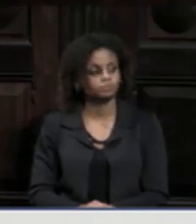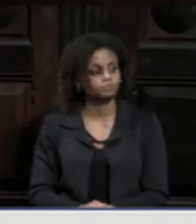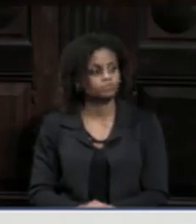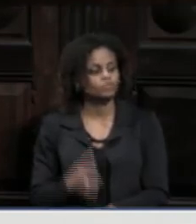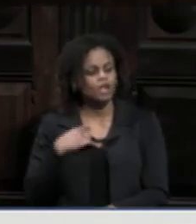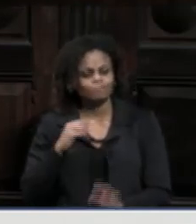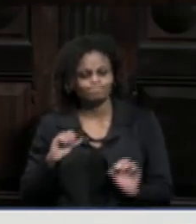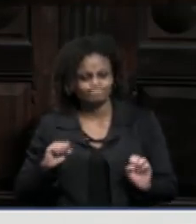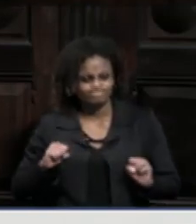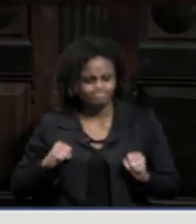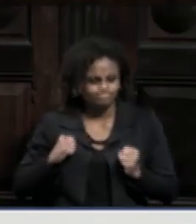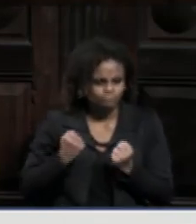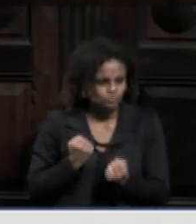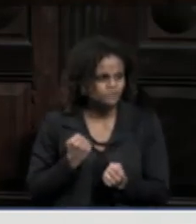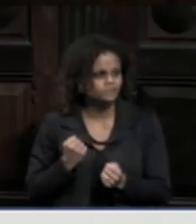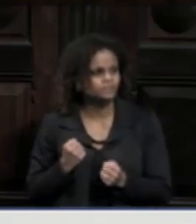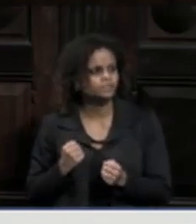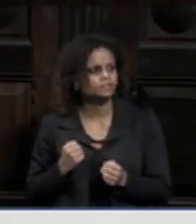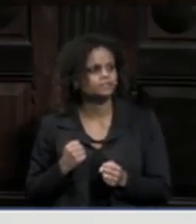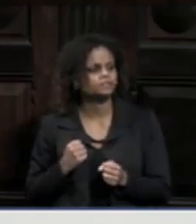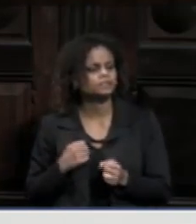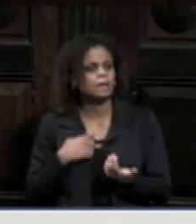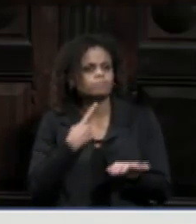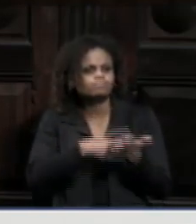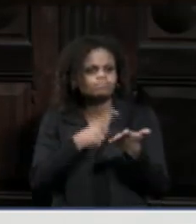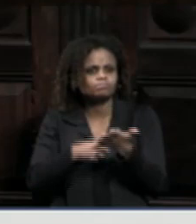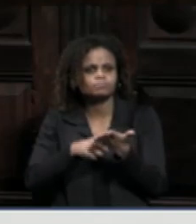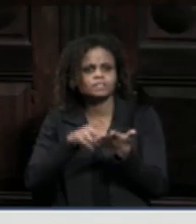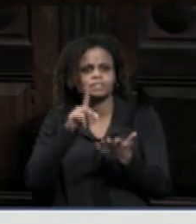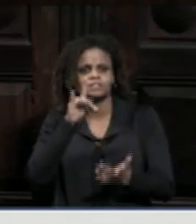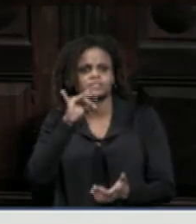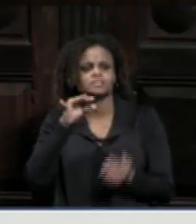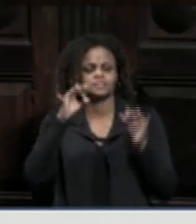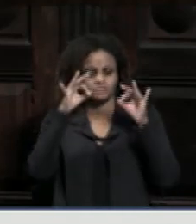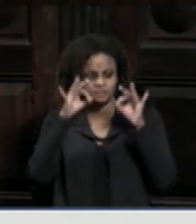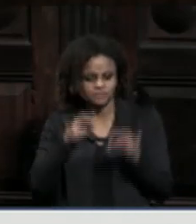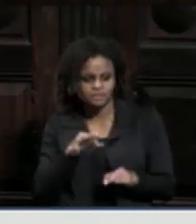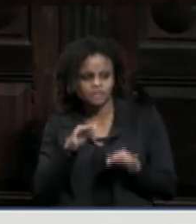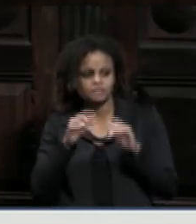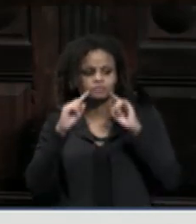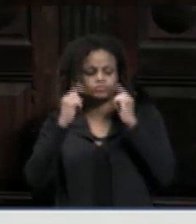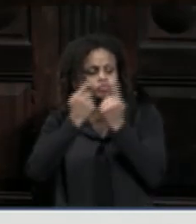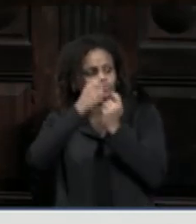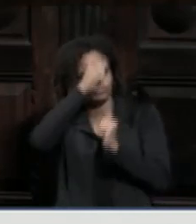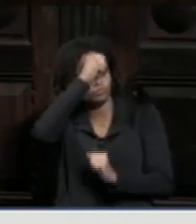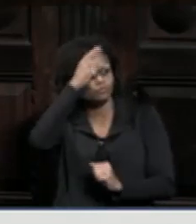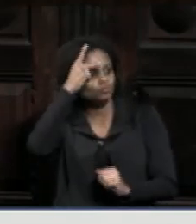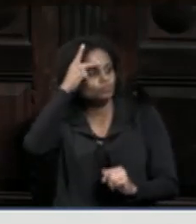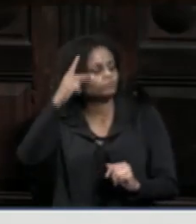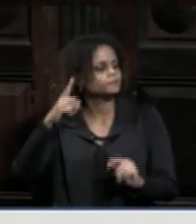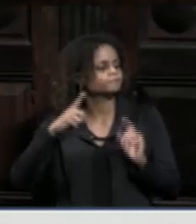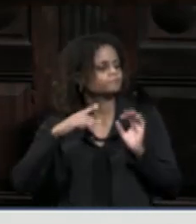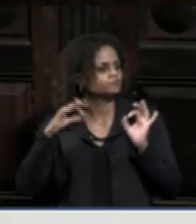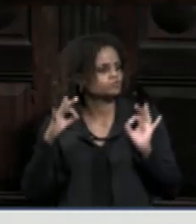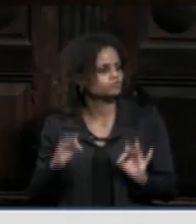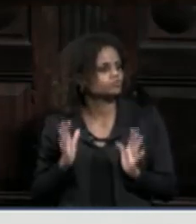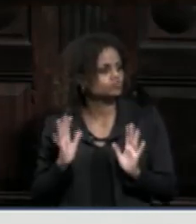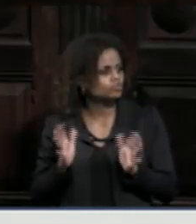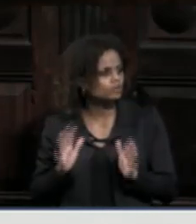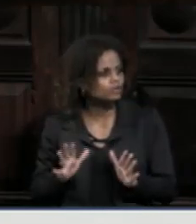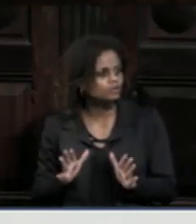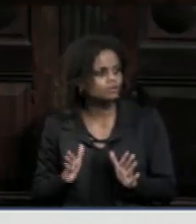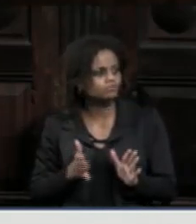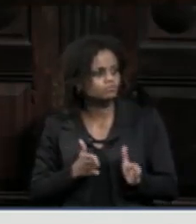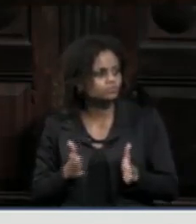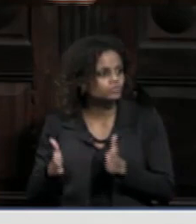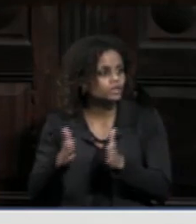Tentei fixar uma data para a audiência pública acontecer no